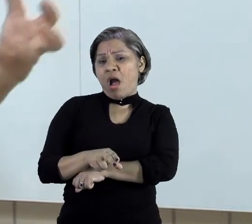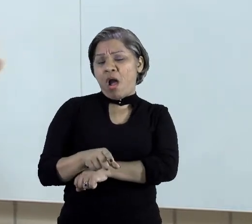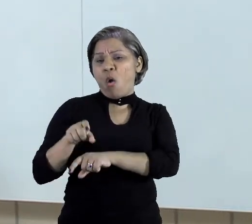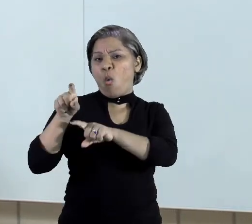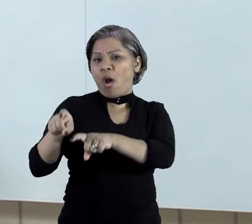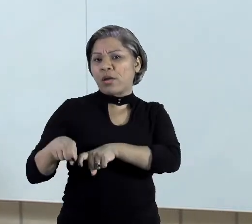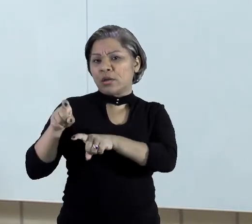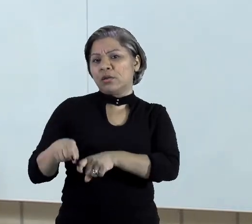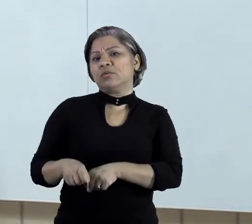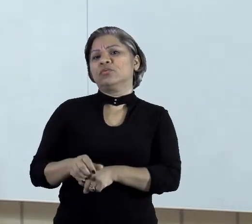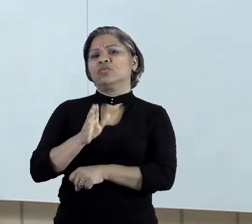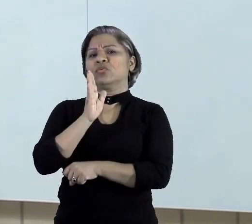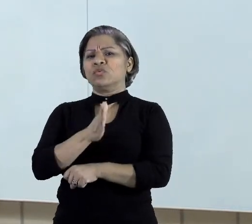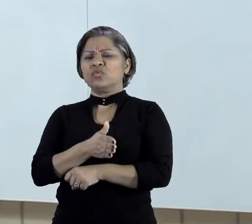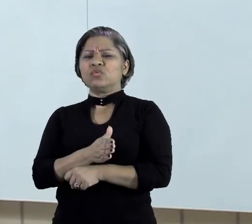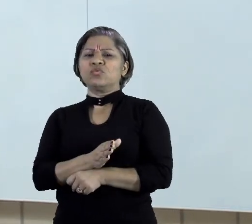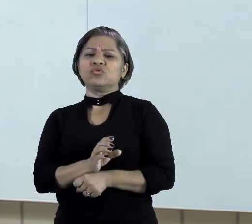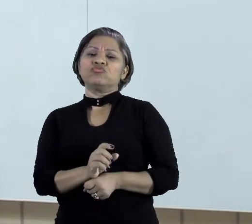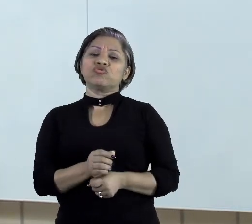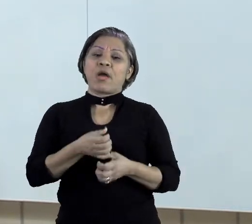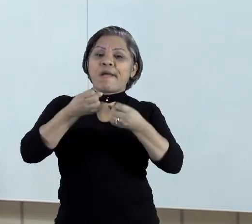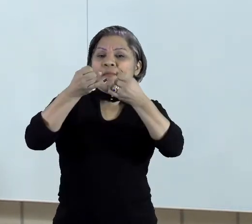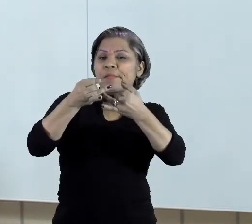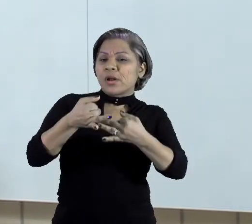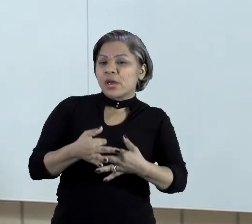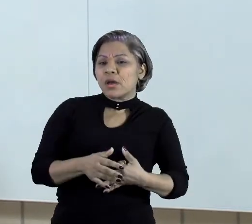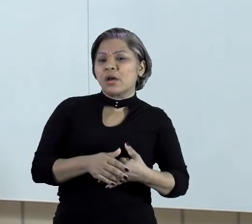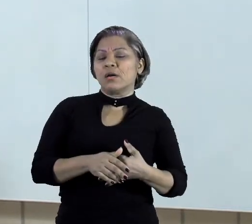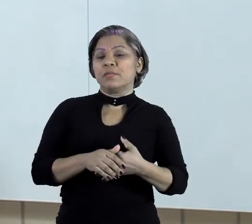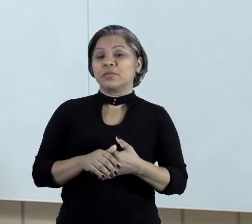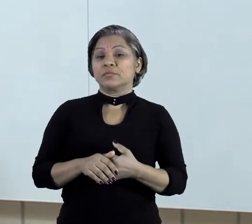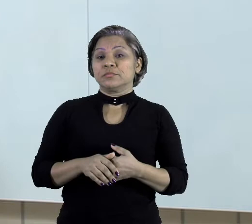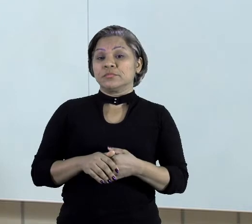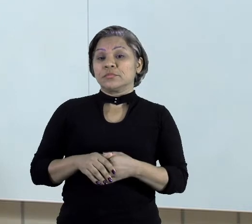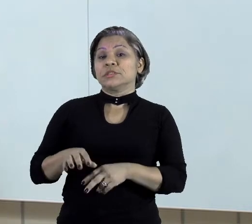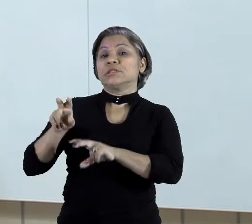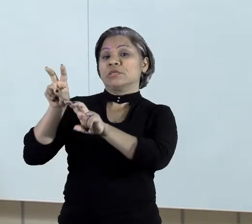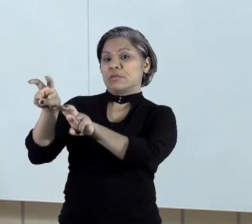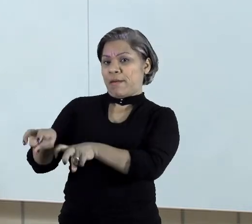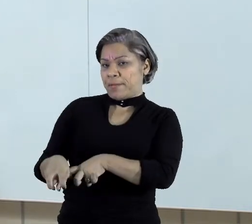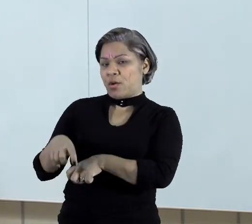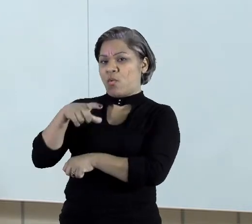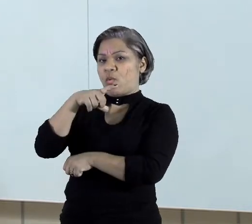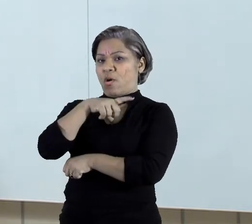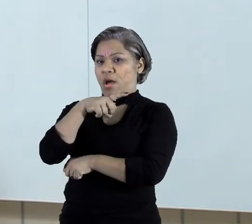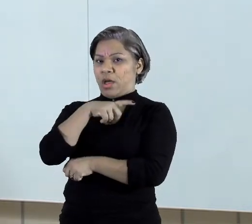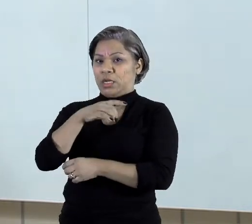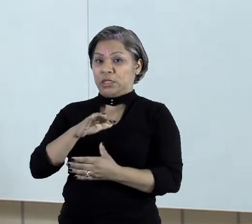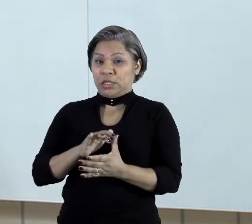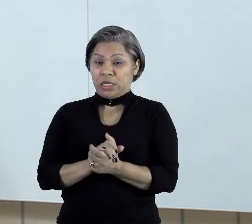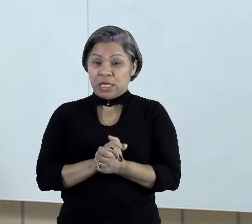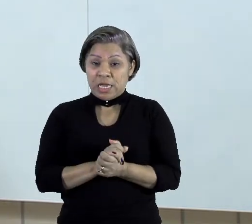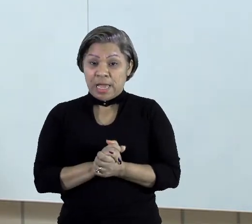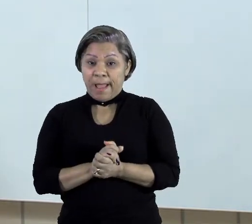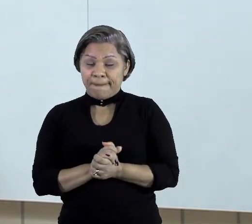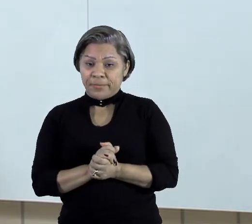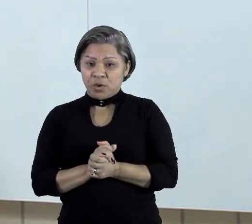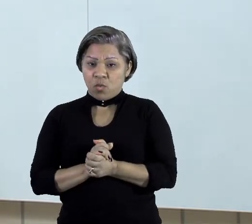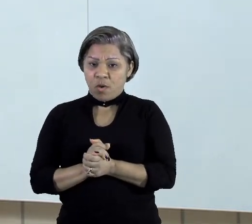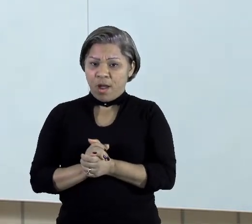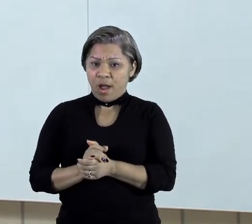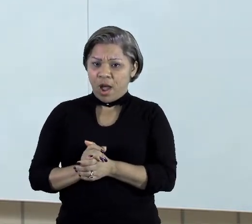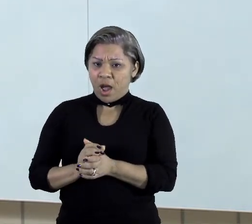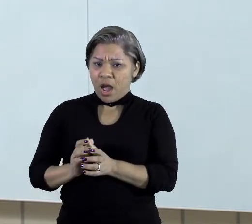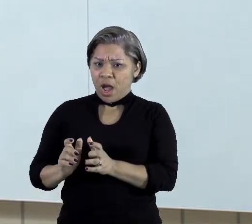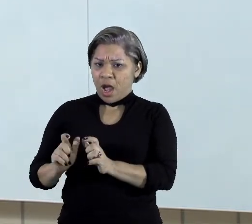do cerqueiro e da irrigada na agricultura, na pecuária existe a pecuária intensiva, que é aquela confinada, que